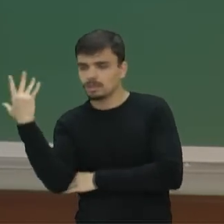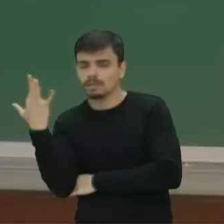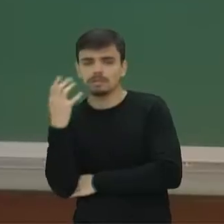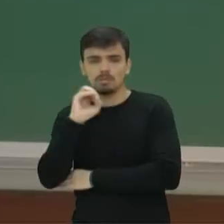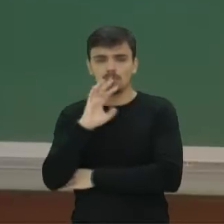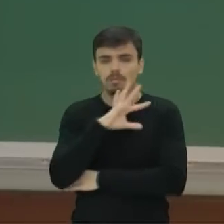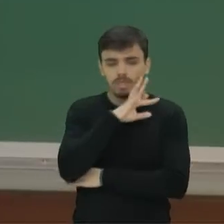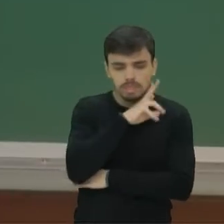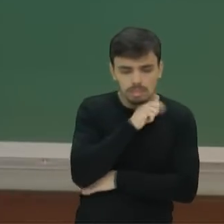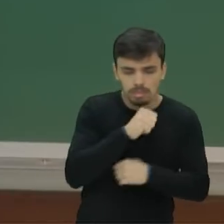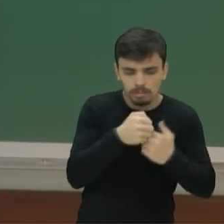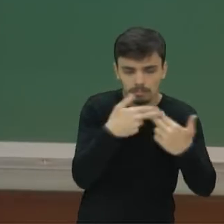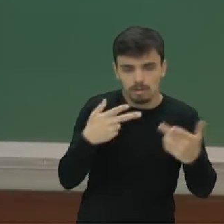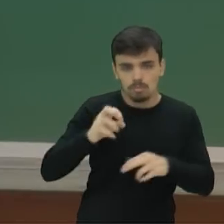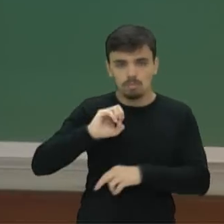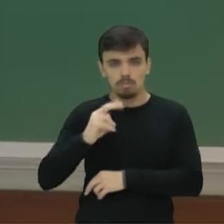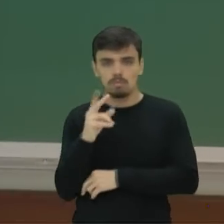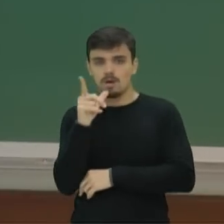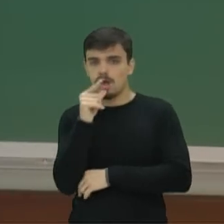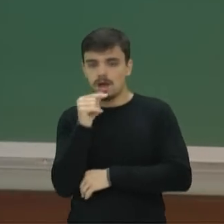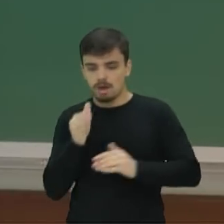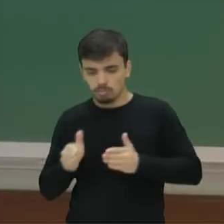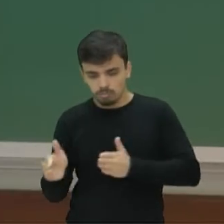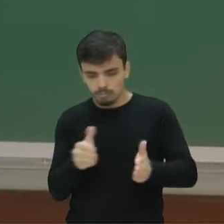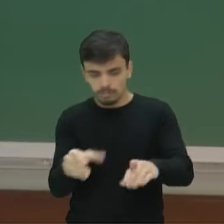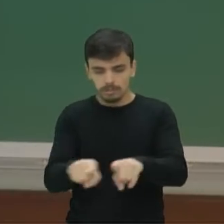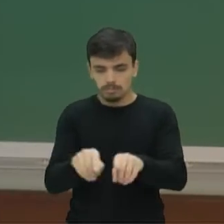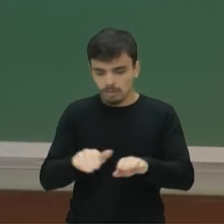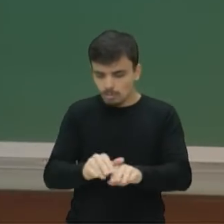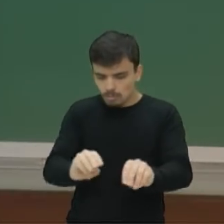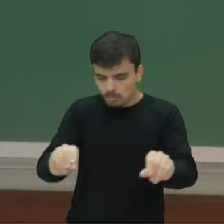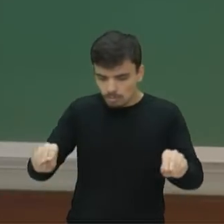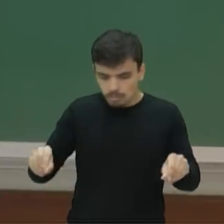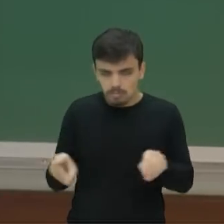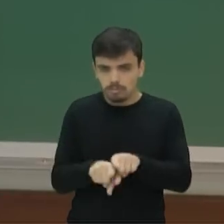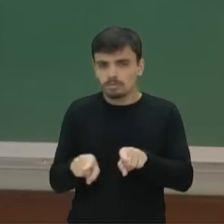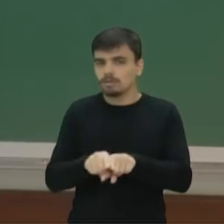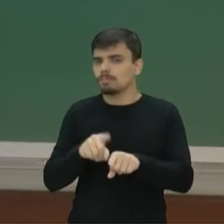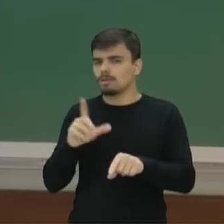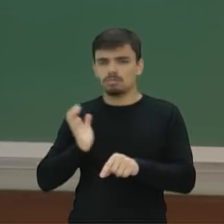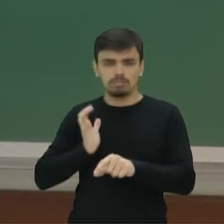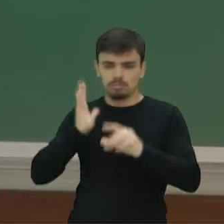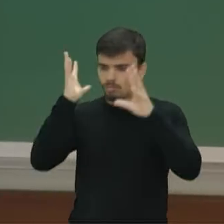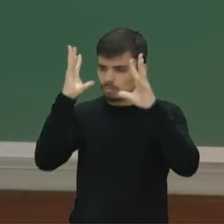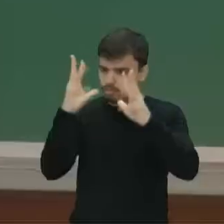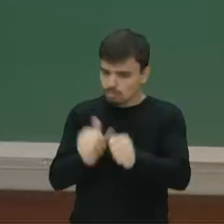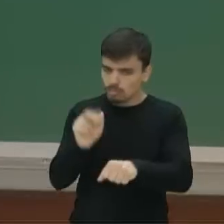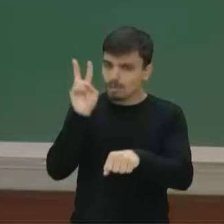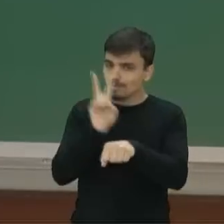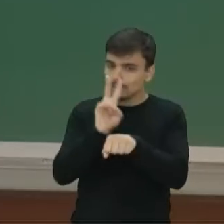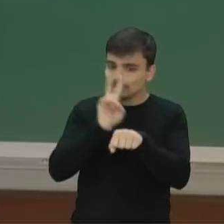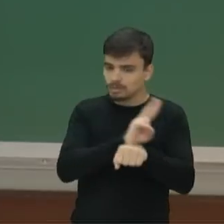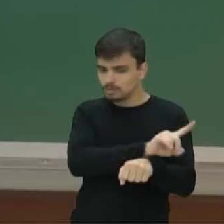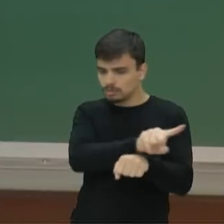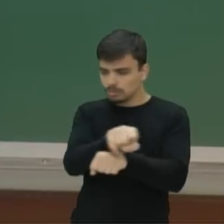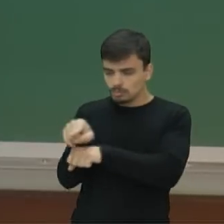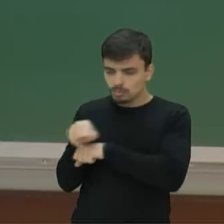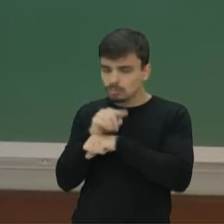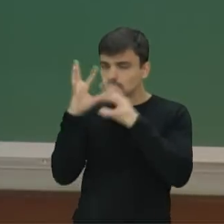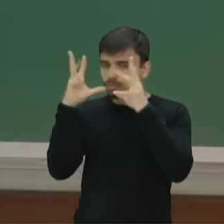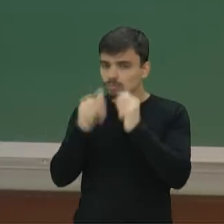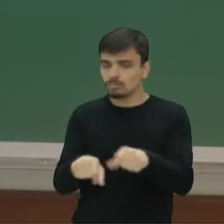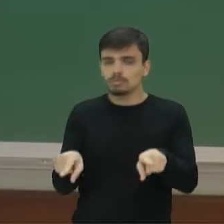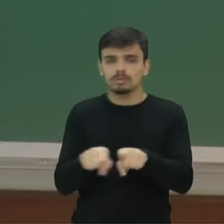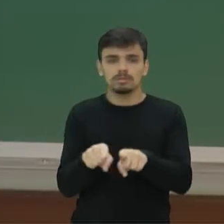sejam animais, sejam cursos de água, solos, riquezas existentes no subsolo, proteger toda aquela área, tanto